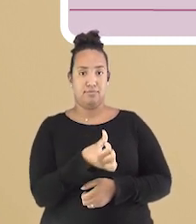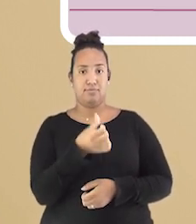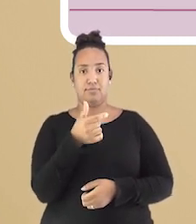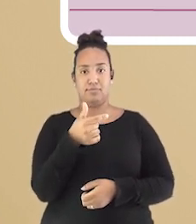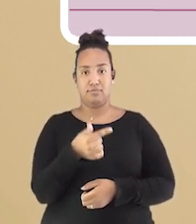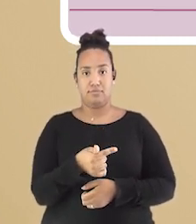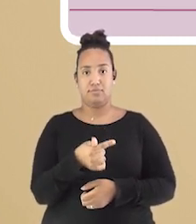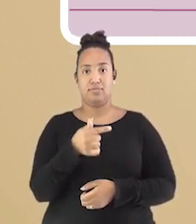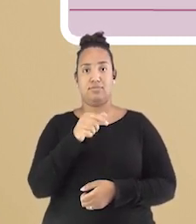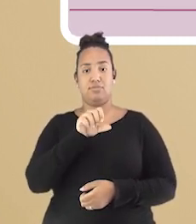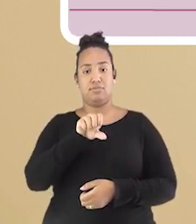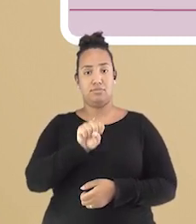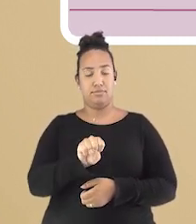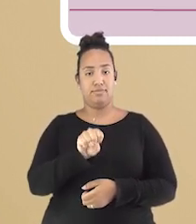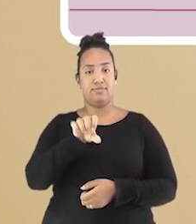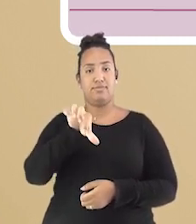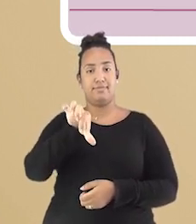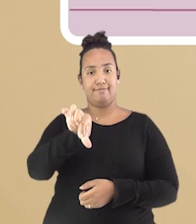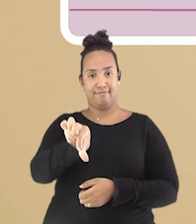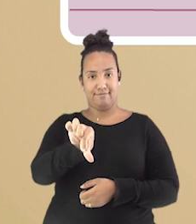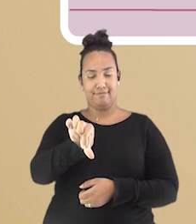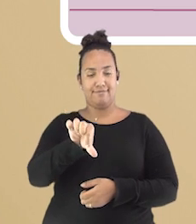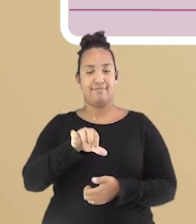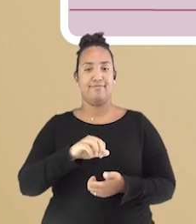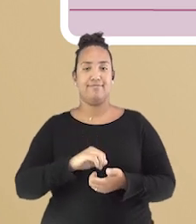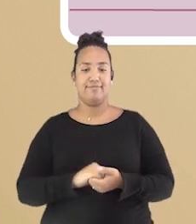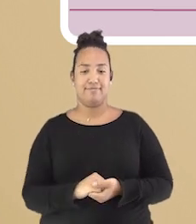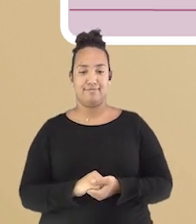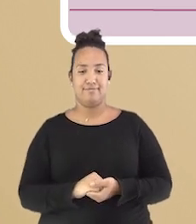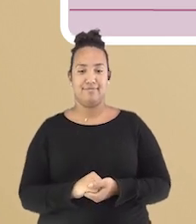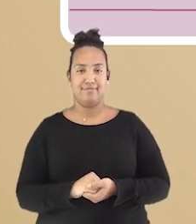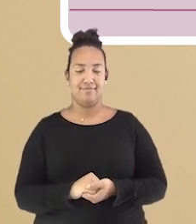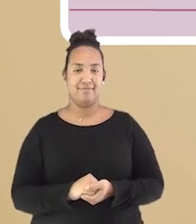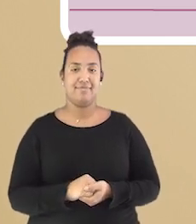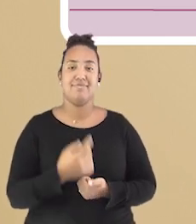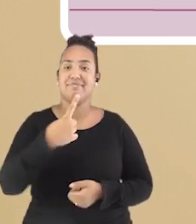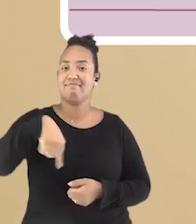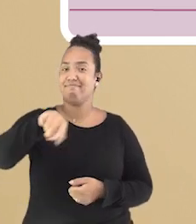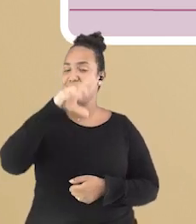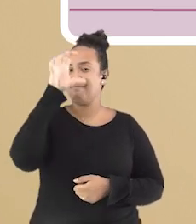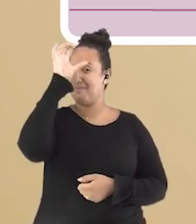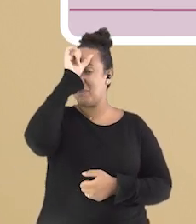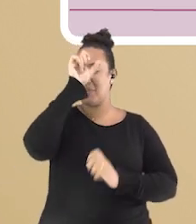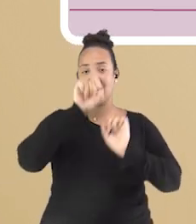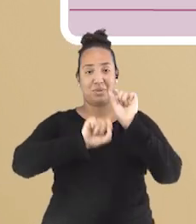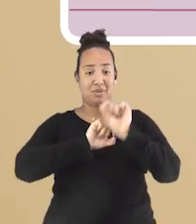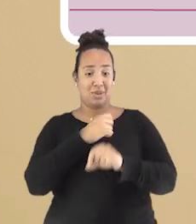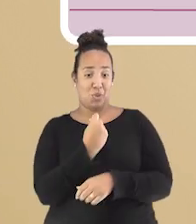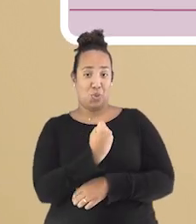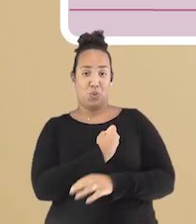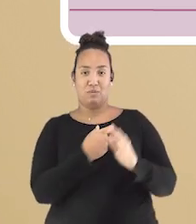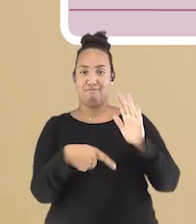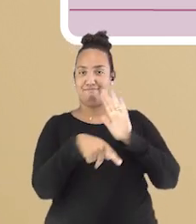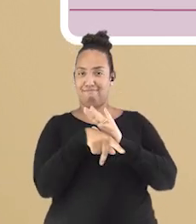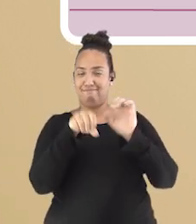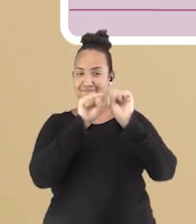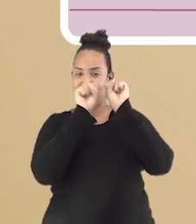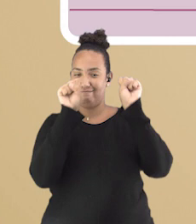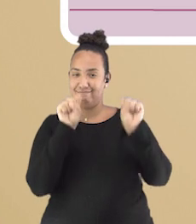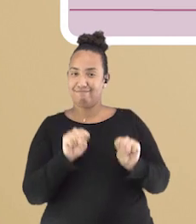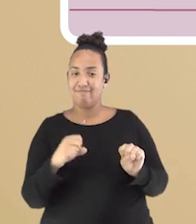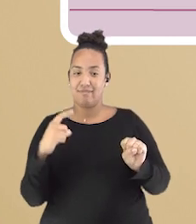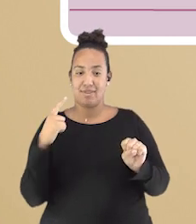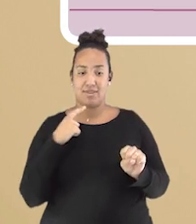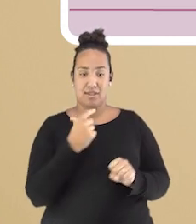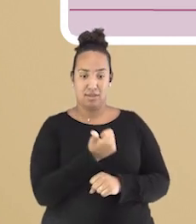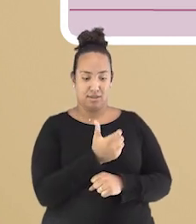6, 7, 8 e o 9. Aprendemos que os números do nosso sistema são agrupados